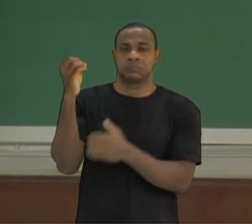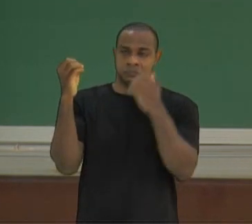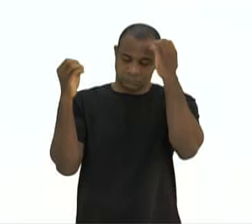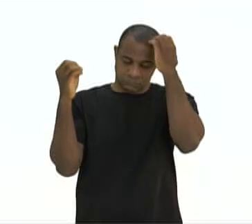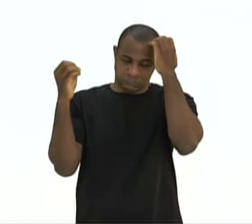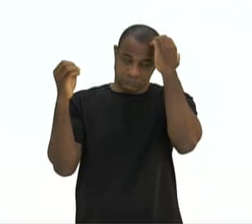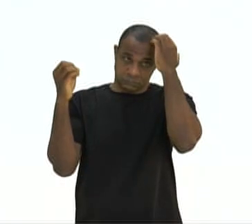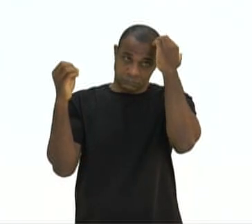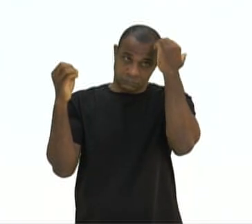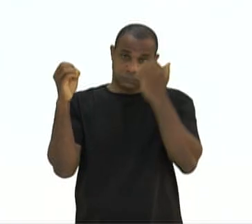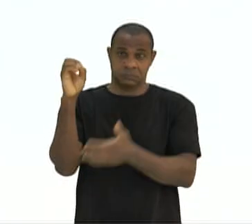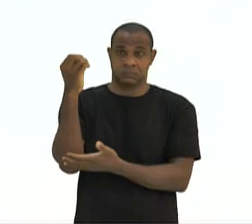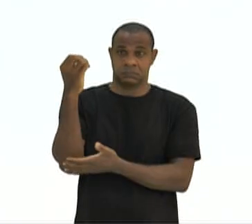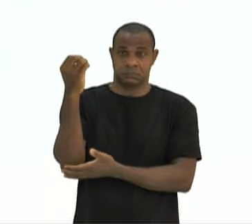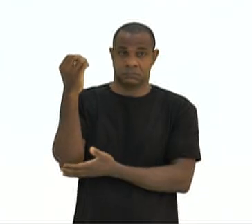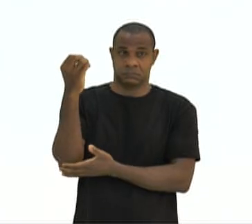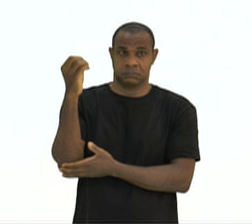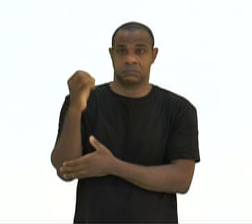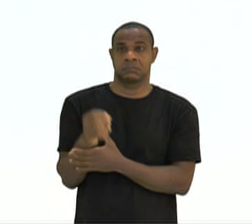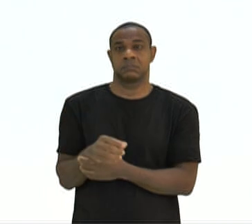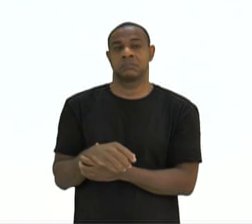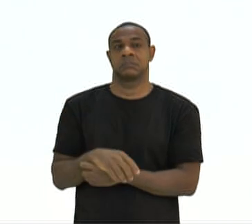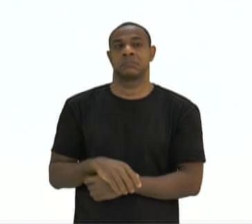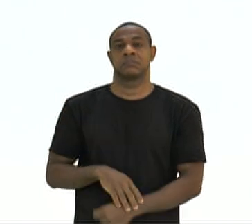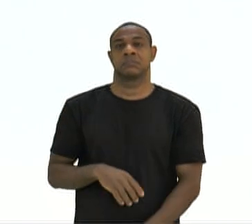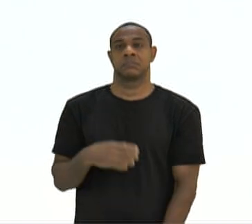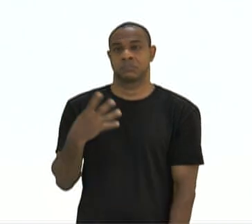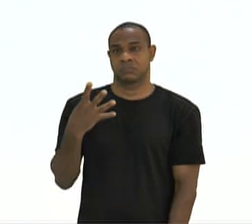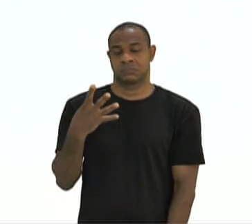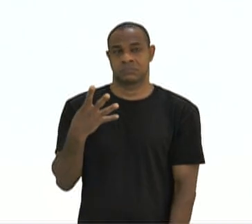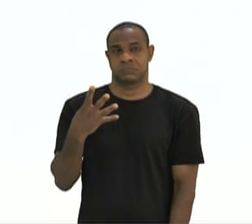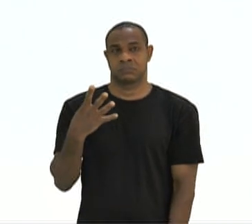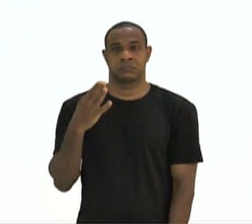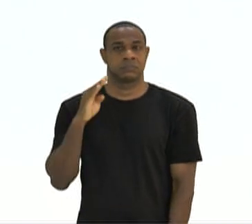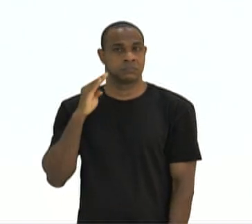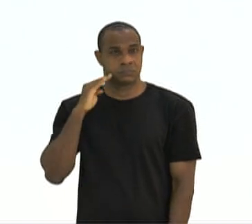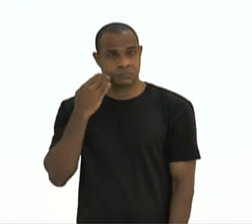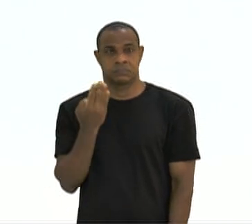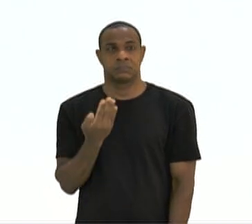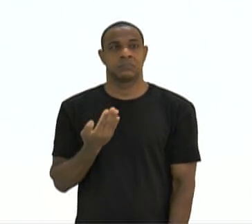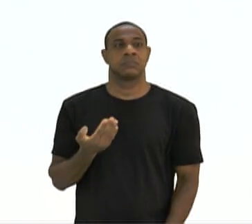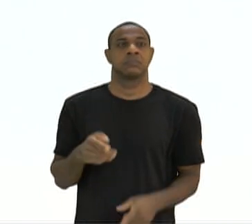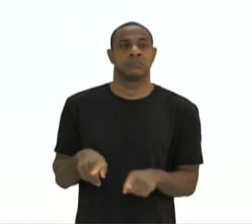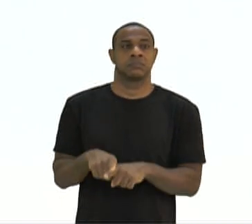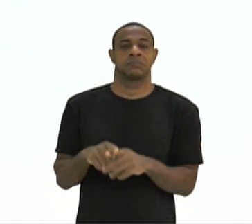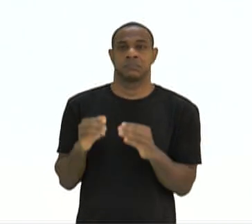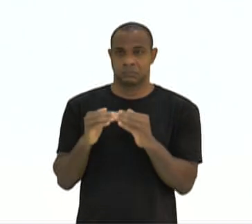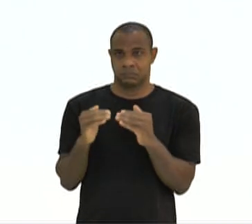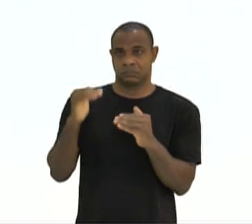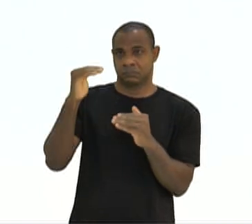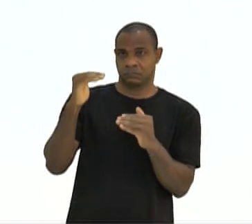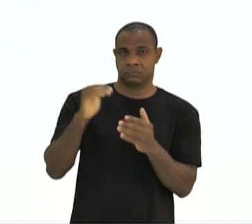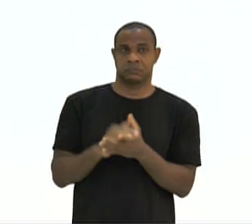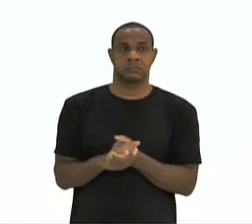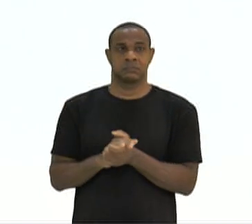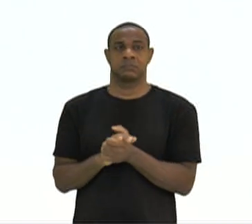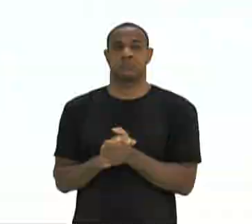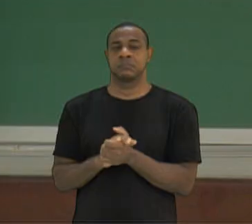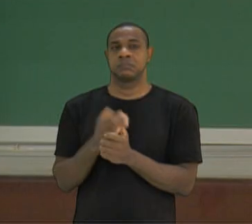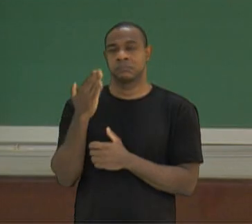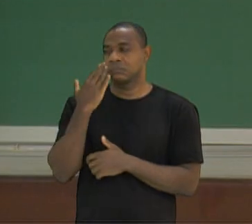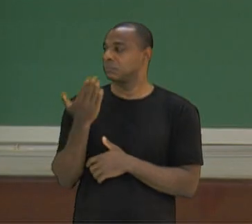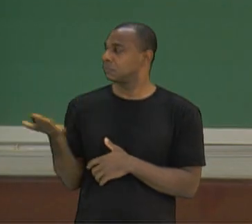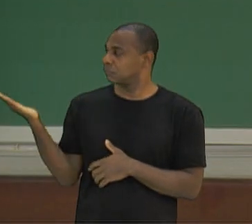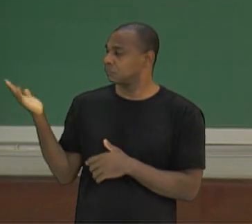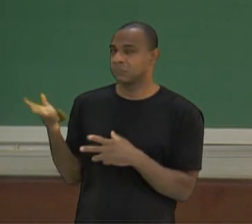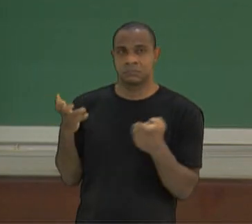mas ainda não chega nos 5 milhões de habitantes, a quantidade de população dessas regiões metropolitanas, ok?